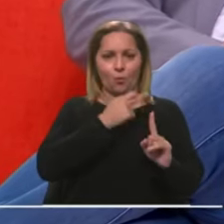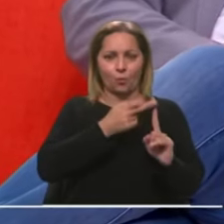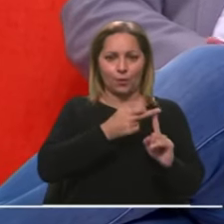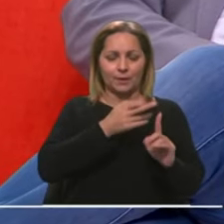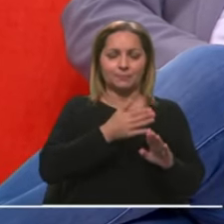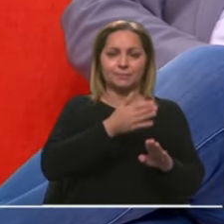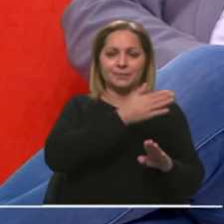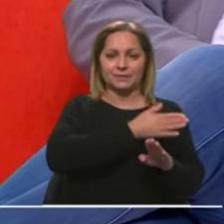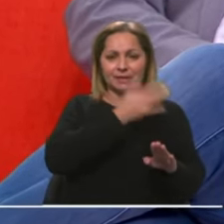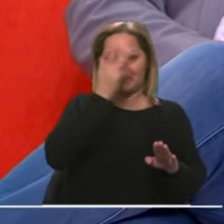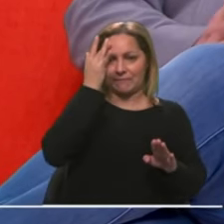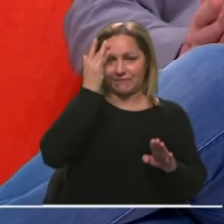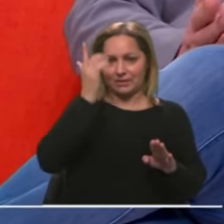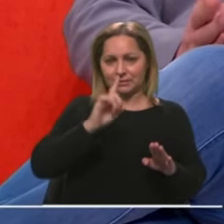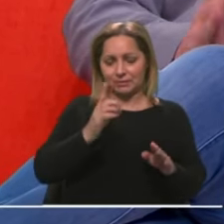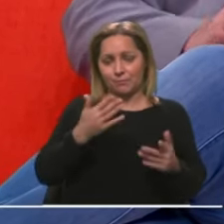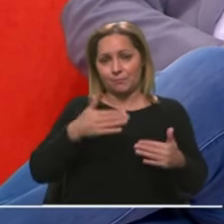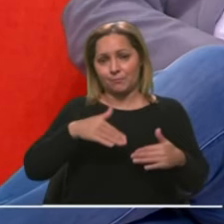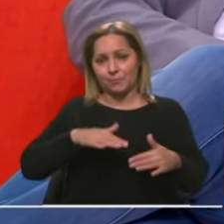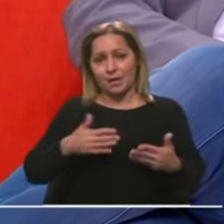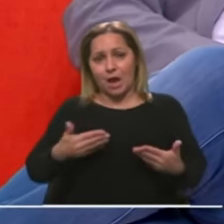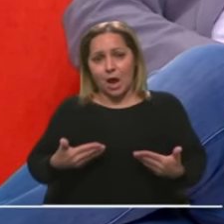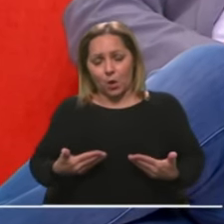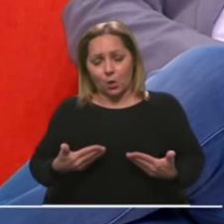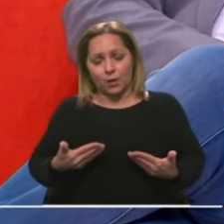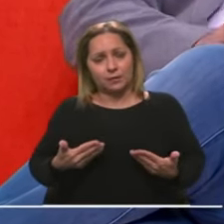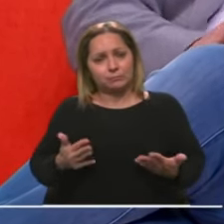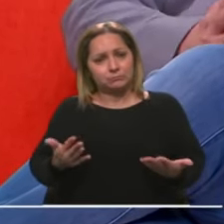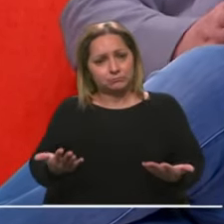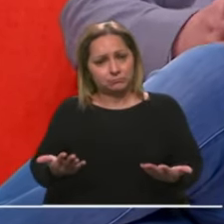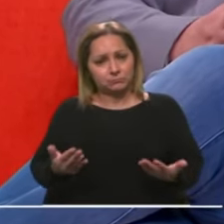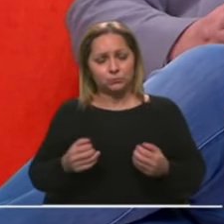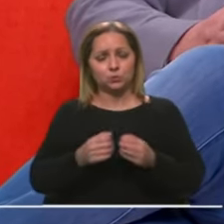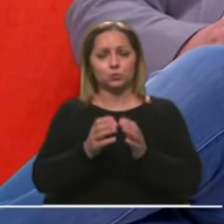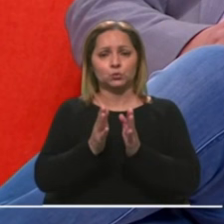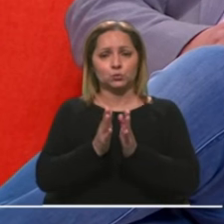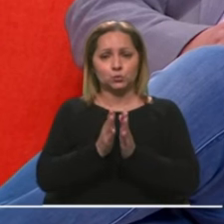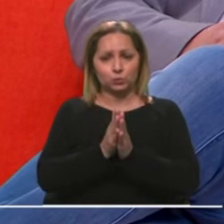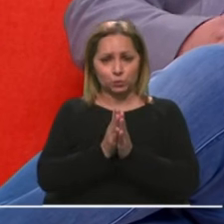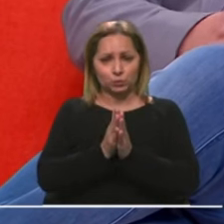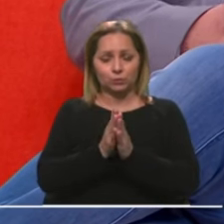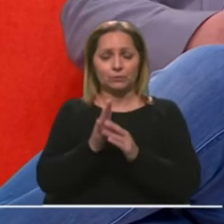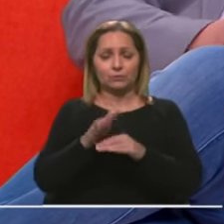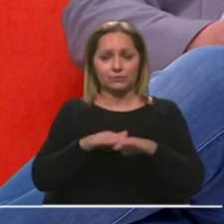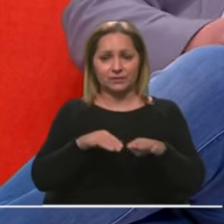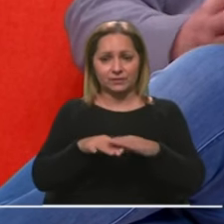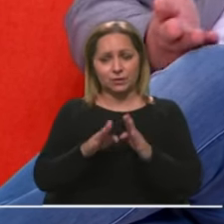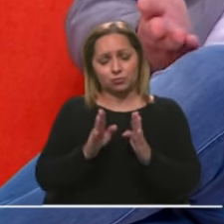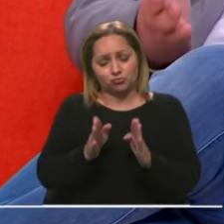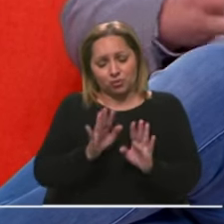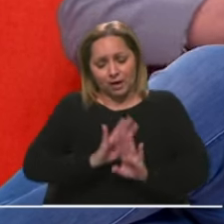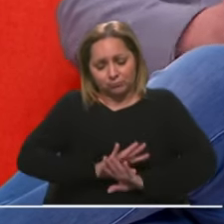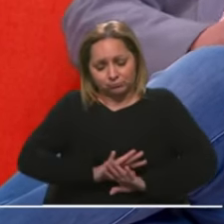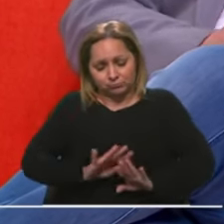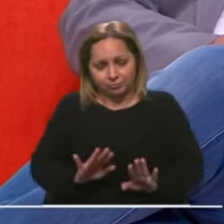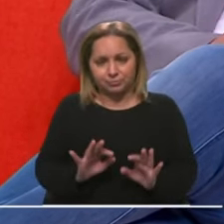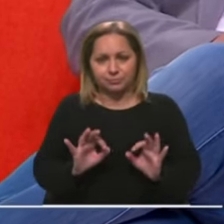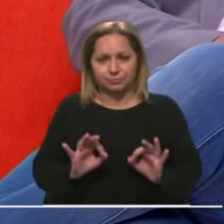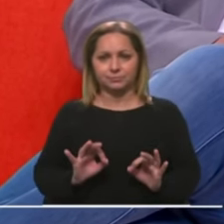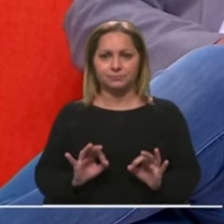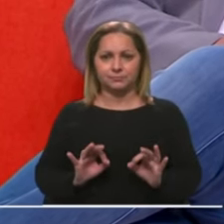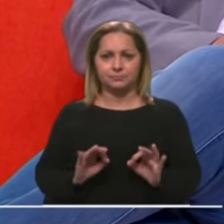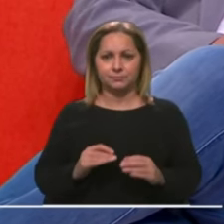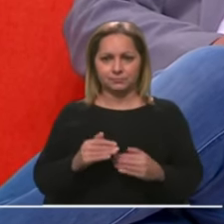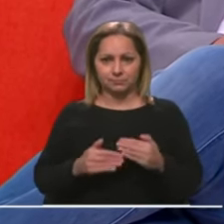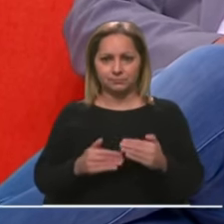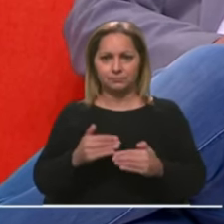facto um ano muito fácil mas mas neste momento tudo aquilo que tínhamos que fazer E estamos mesmo na